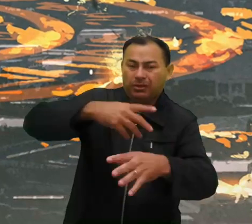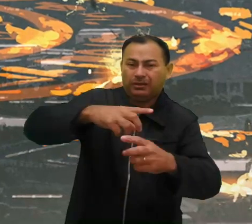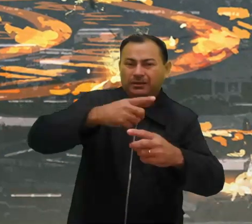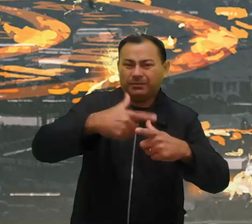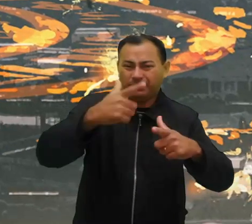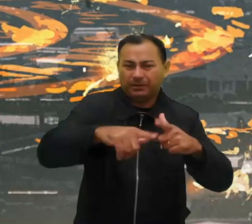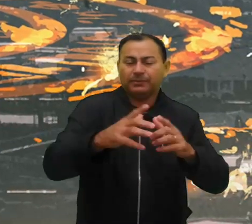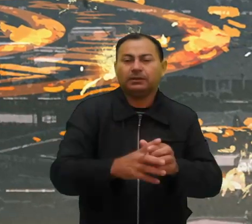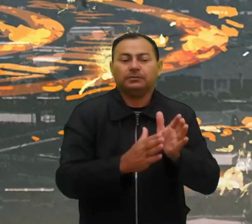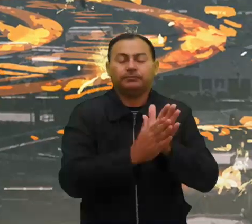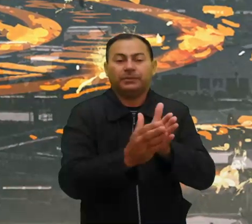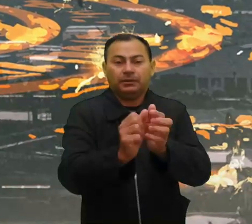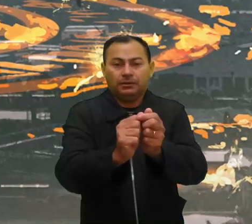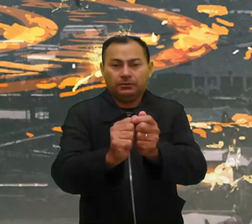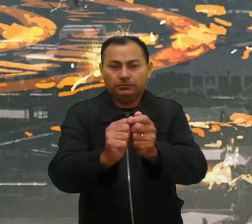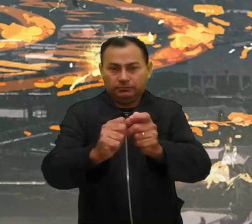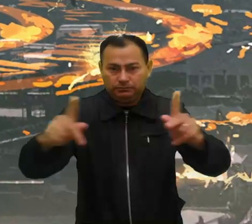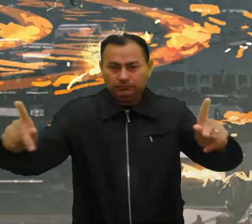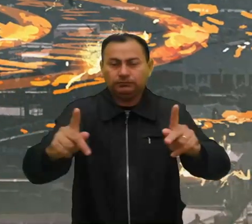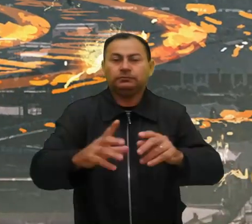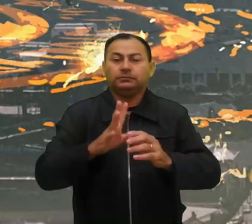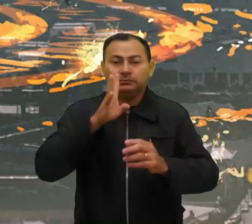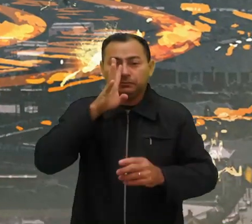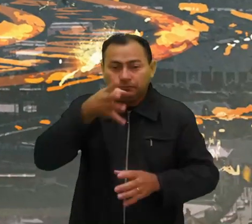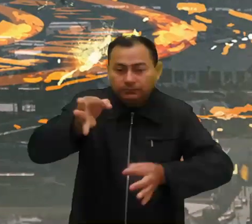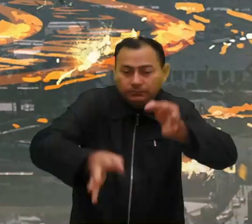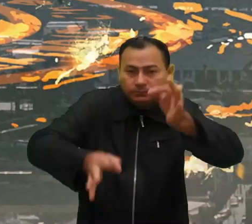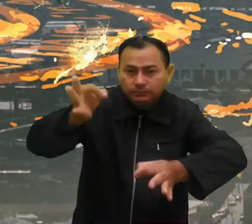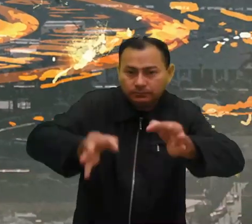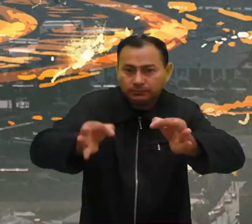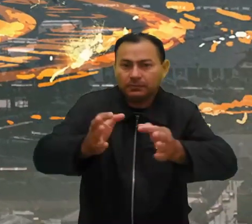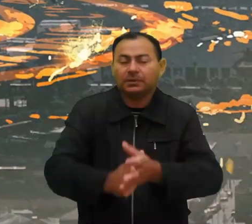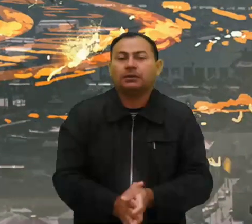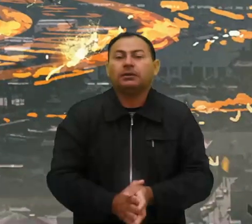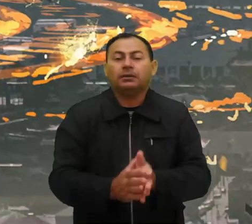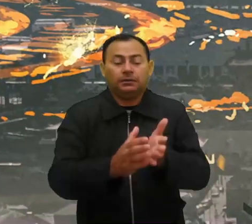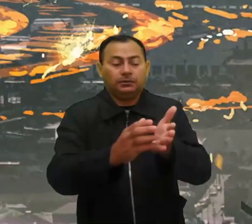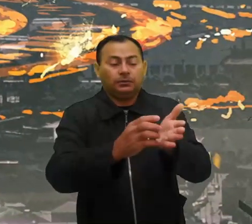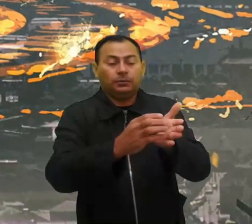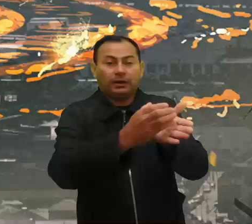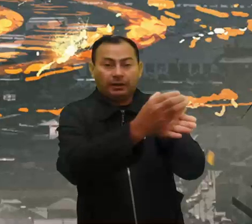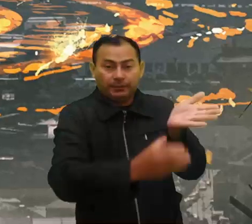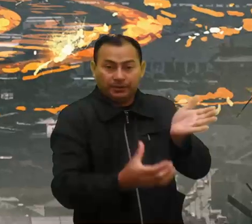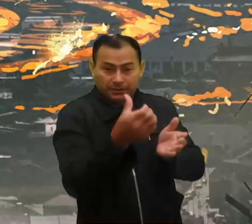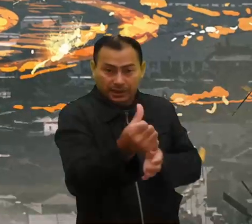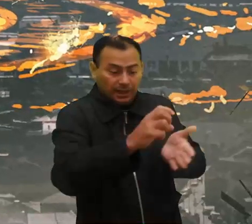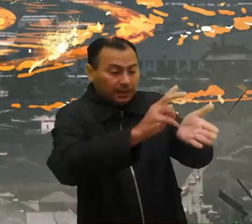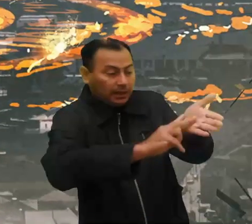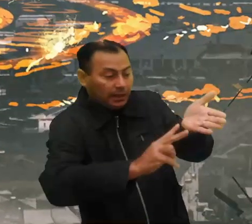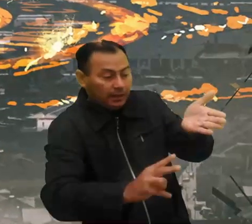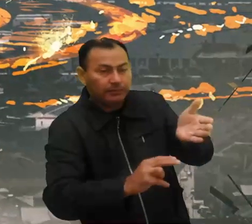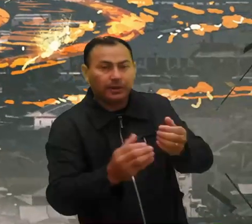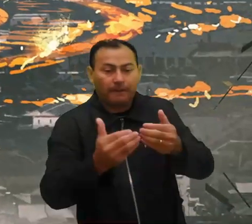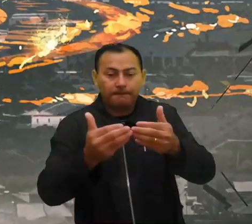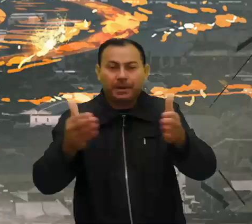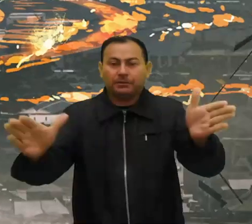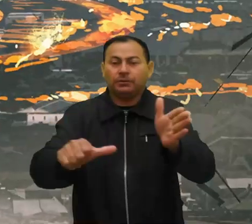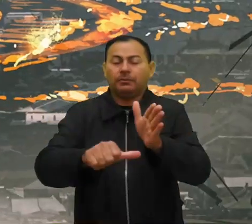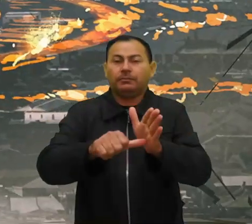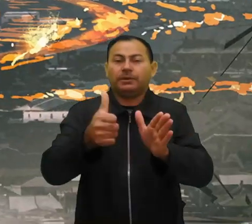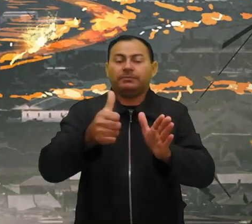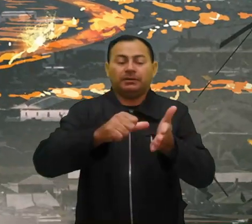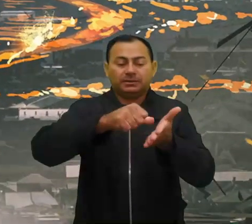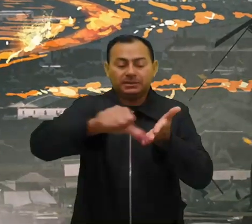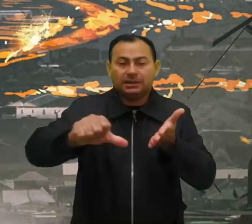ilustrada nesta parte do Apocalipse através dos julgamentos. No capítulo 6, lemos sobre a abertura do